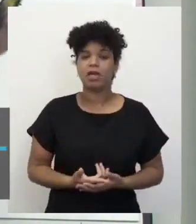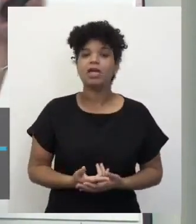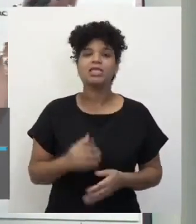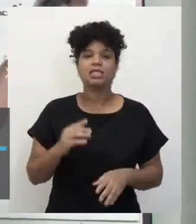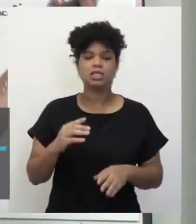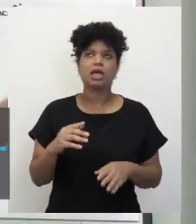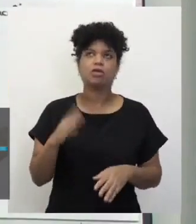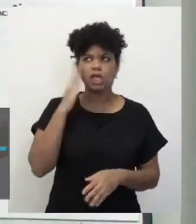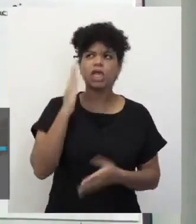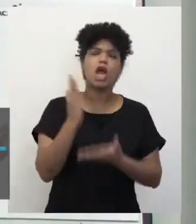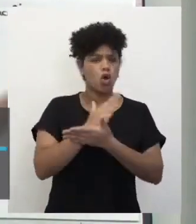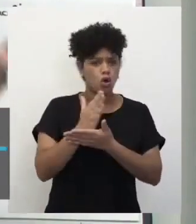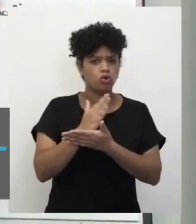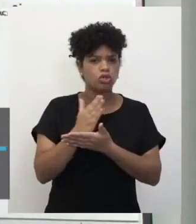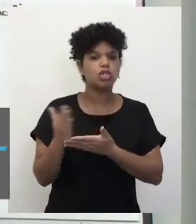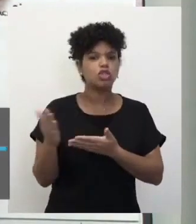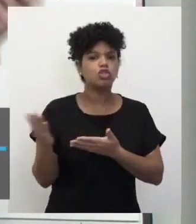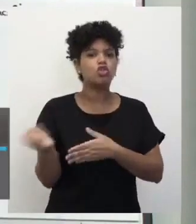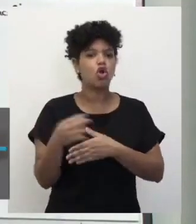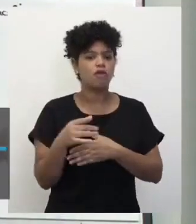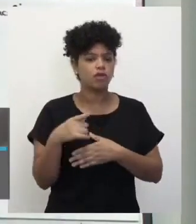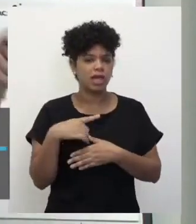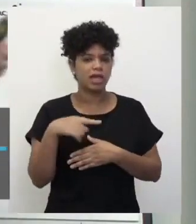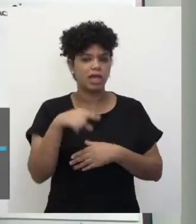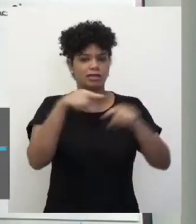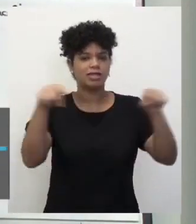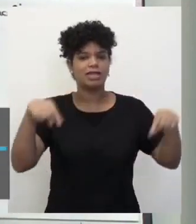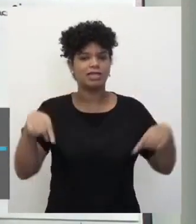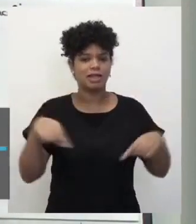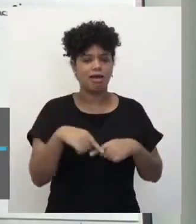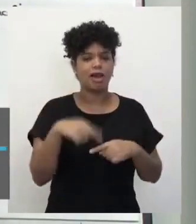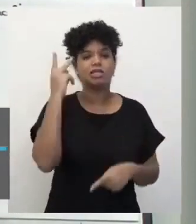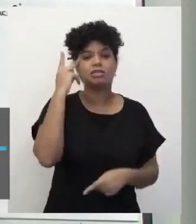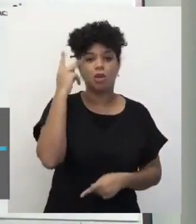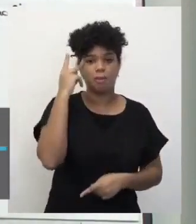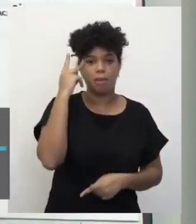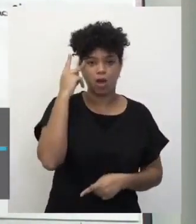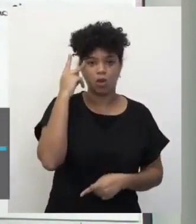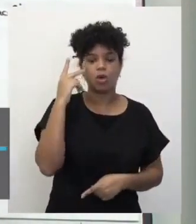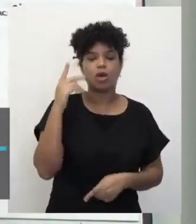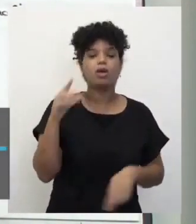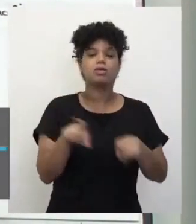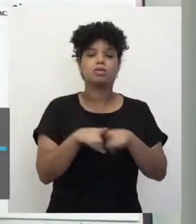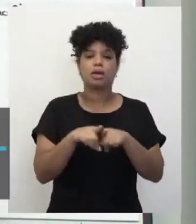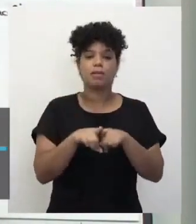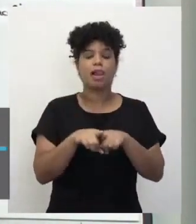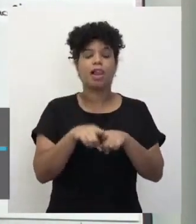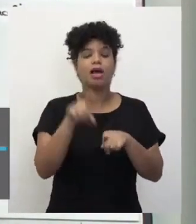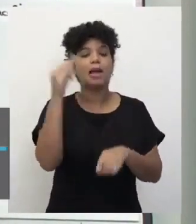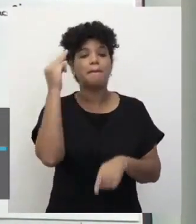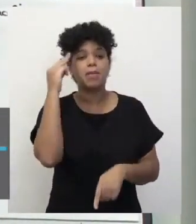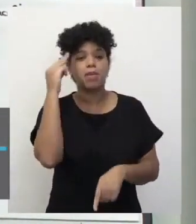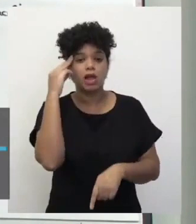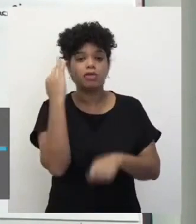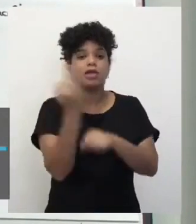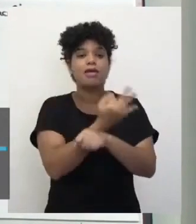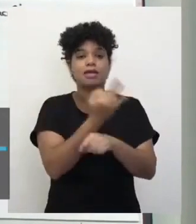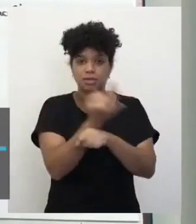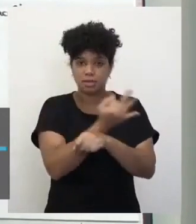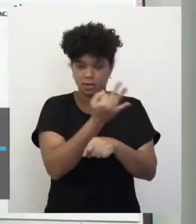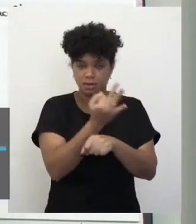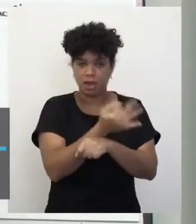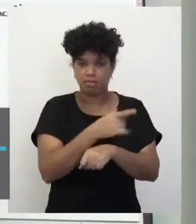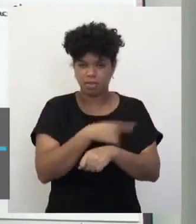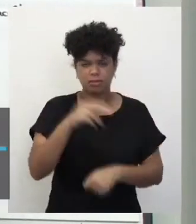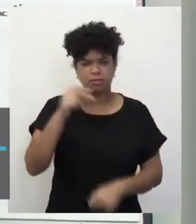vieram mais recentemente, né? Como o prédio da Sala São Paulo e do Memorial da Resistência, que já já datam aí do comecinho,